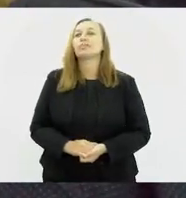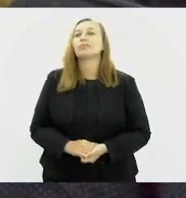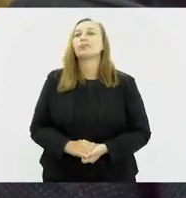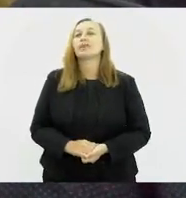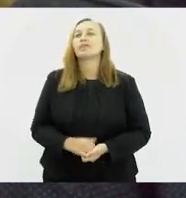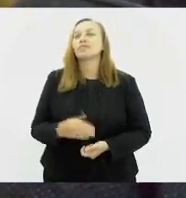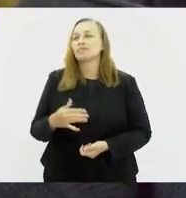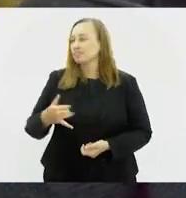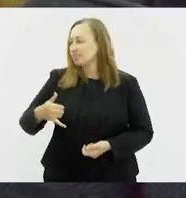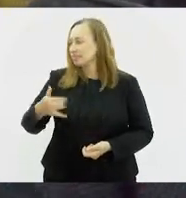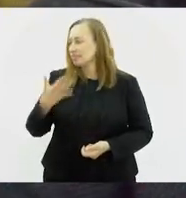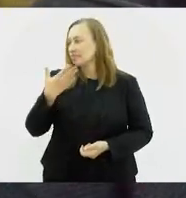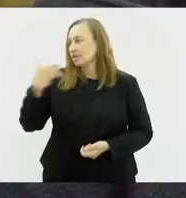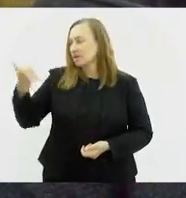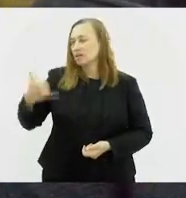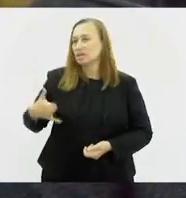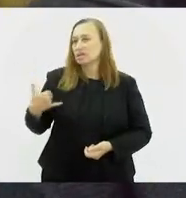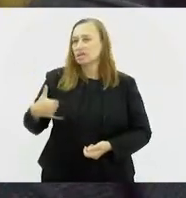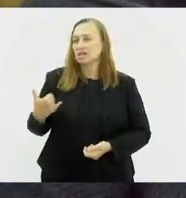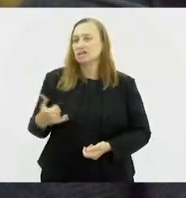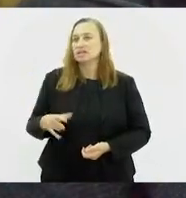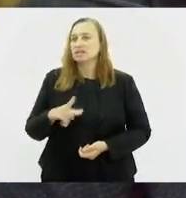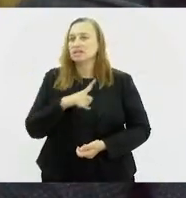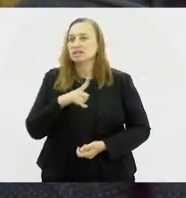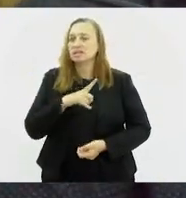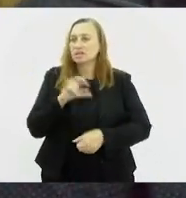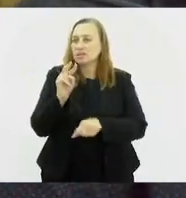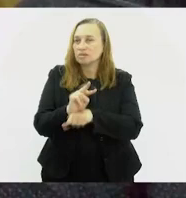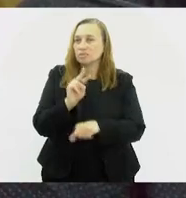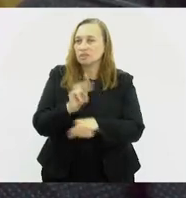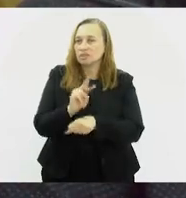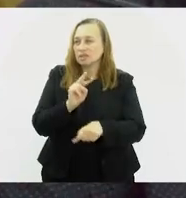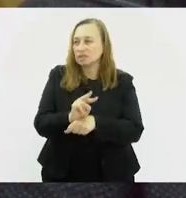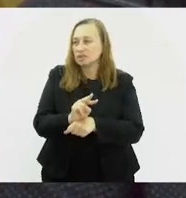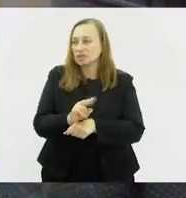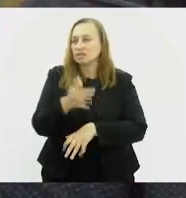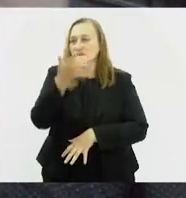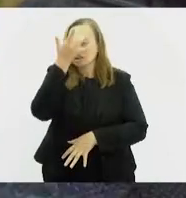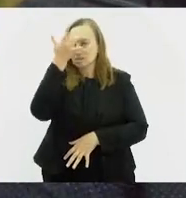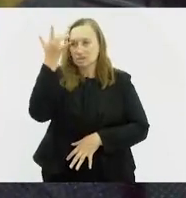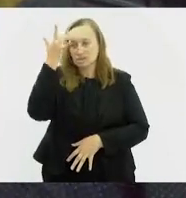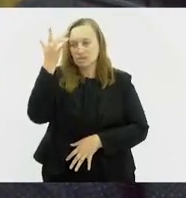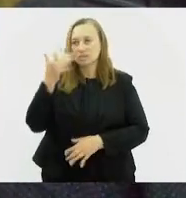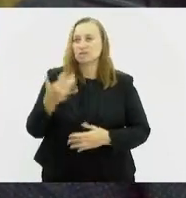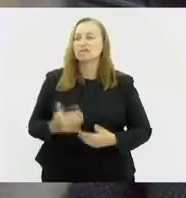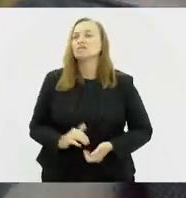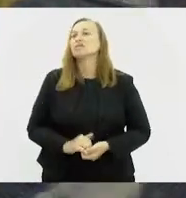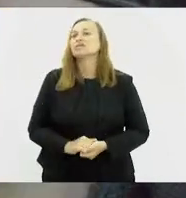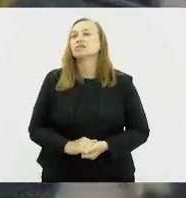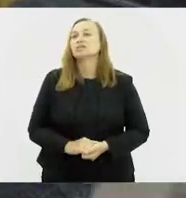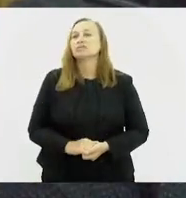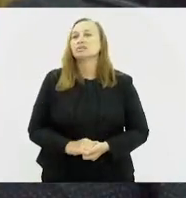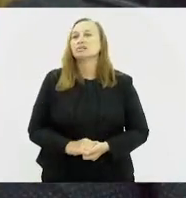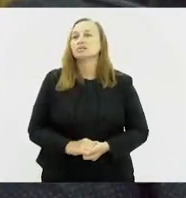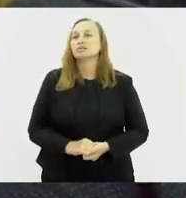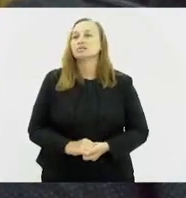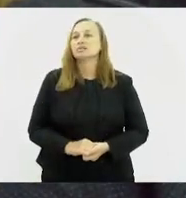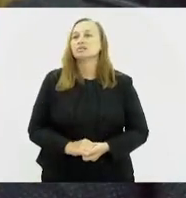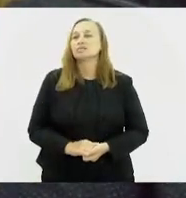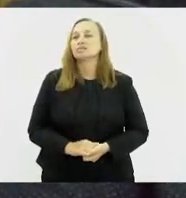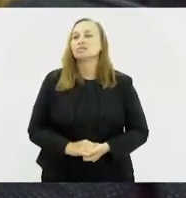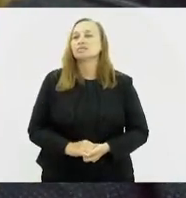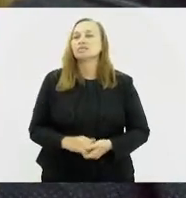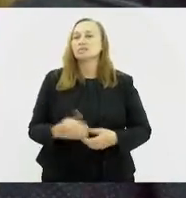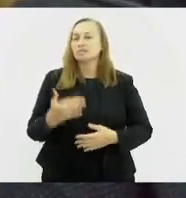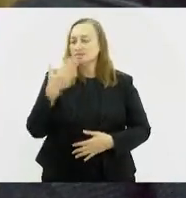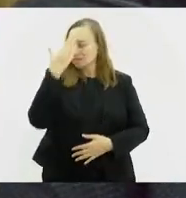melhor idade tenha aí a prevenção, a promoção na saúde mental e para além de tudo isso. Tá? Meu